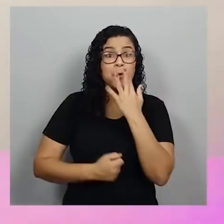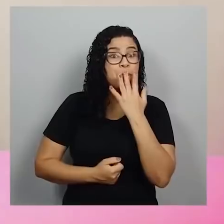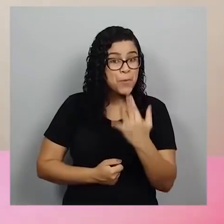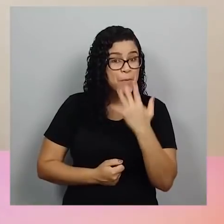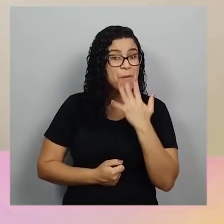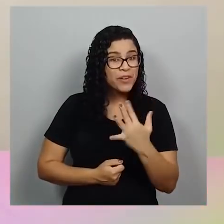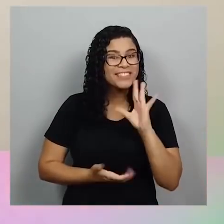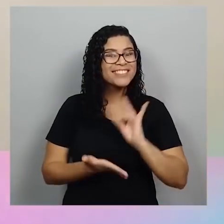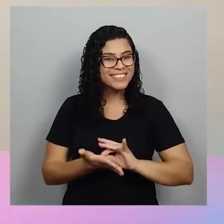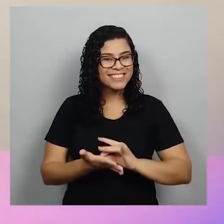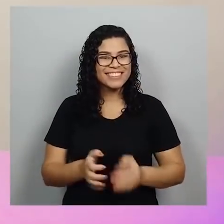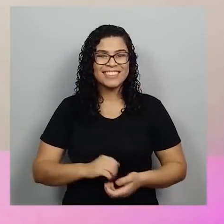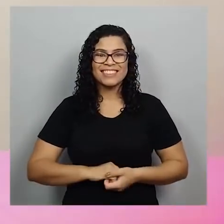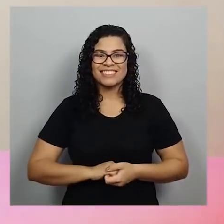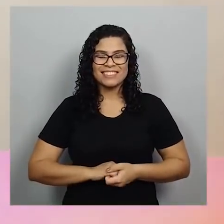colorido.